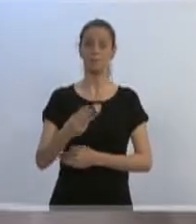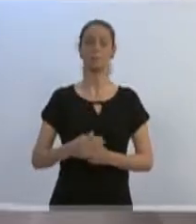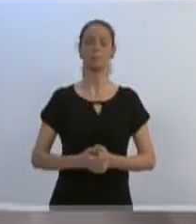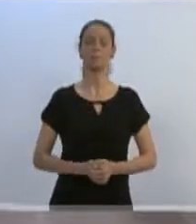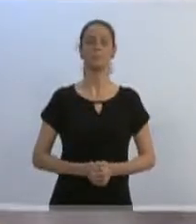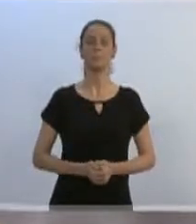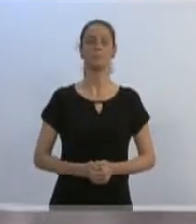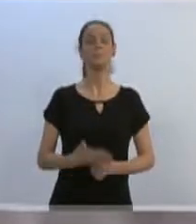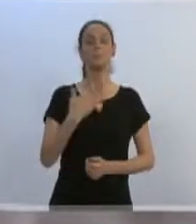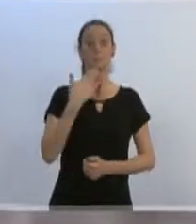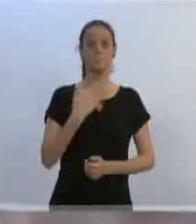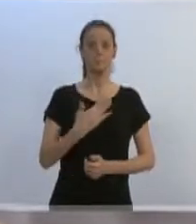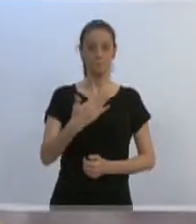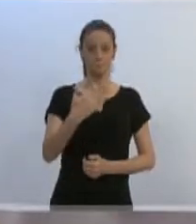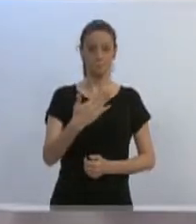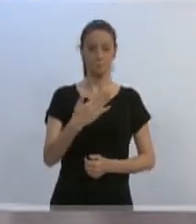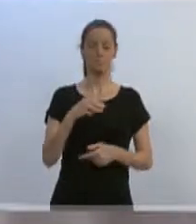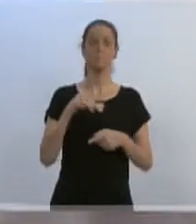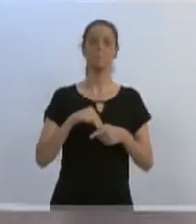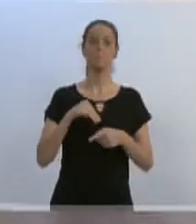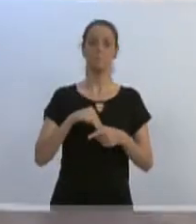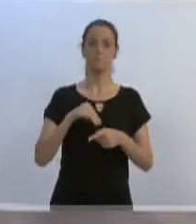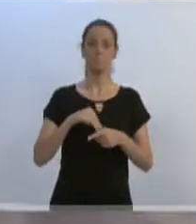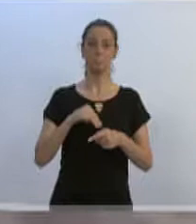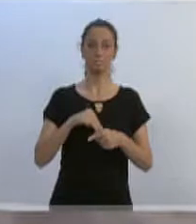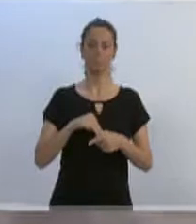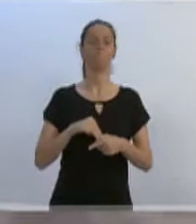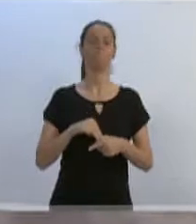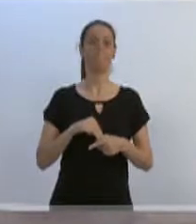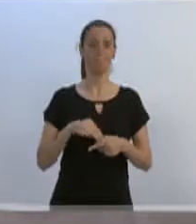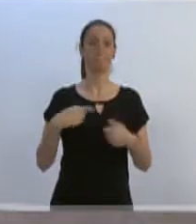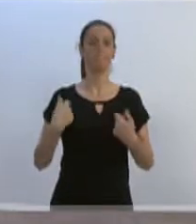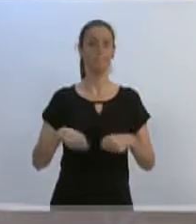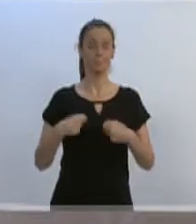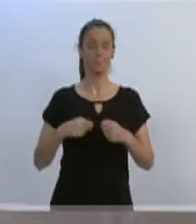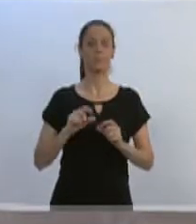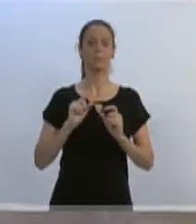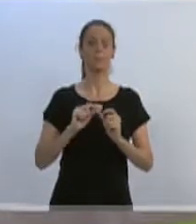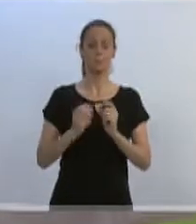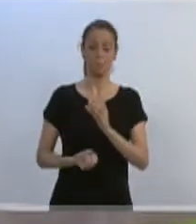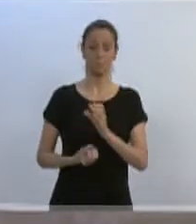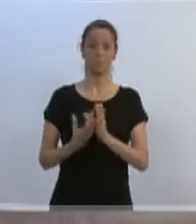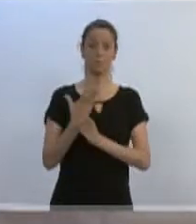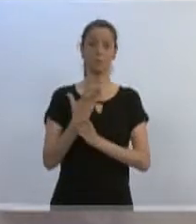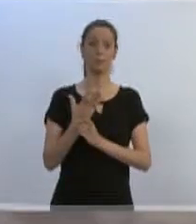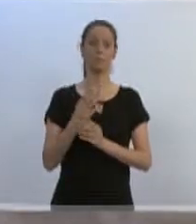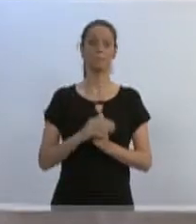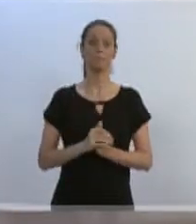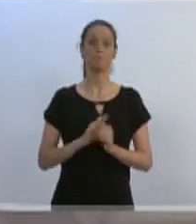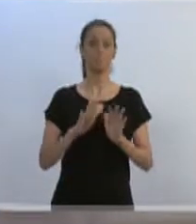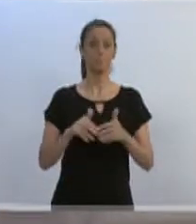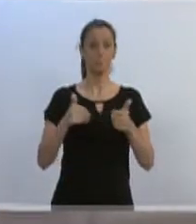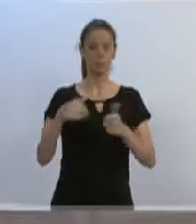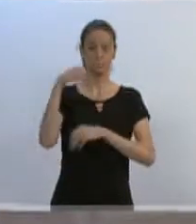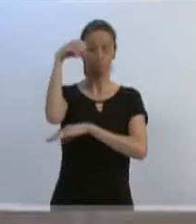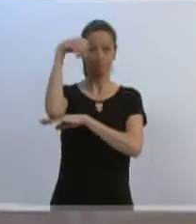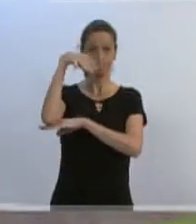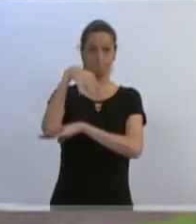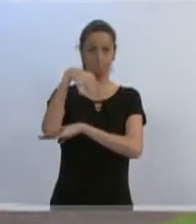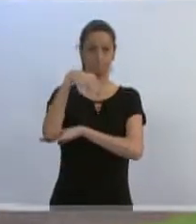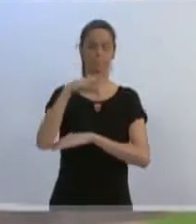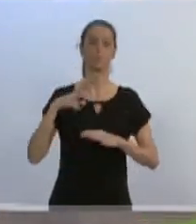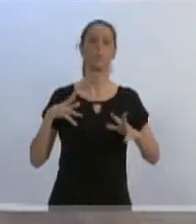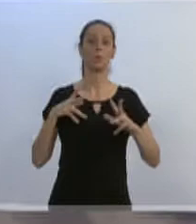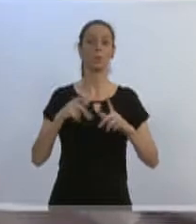pedindo para que o município tome providência para implantar fazer melhoria de relações públicas em